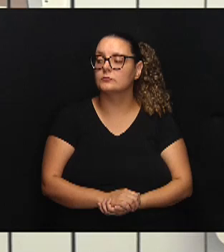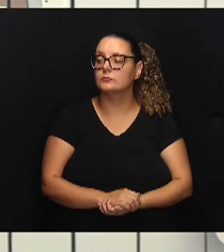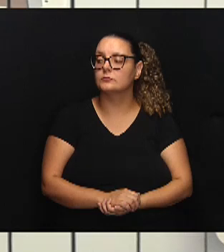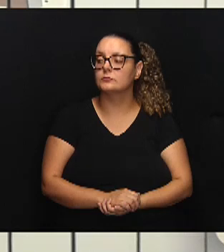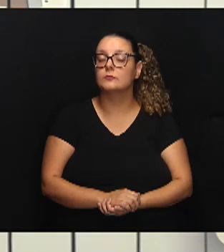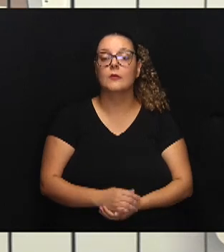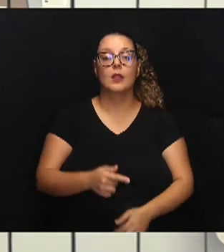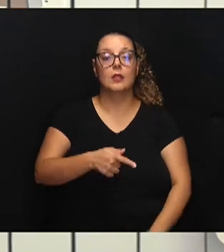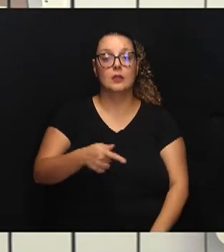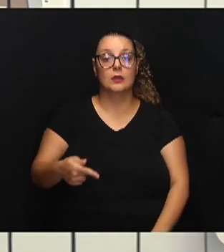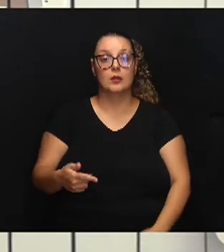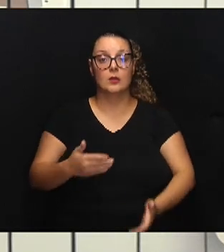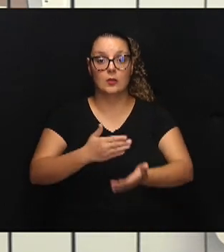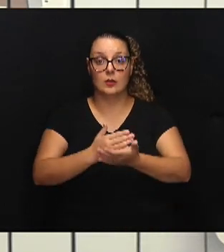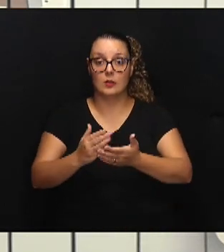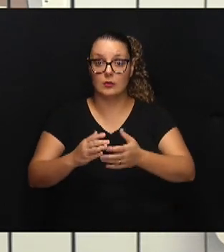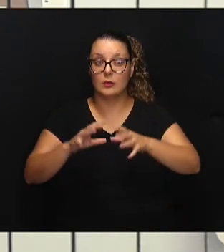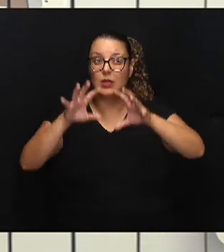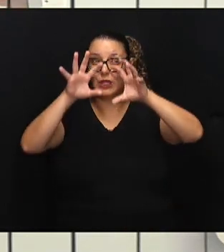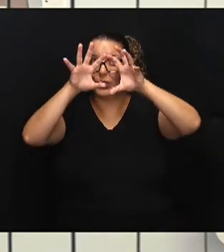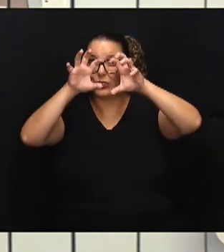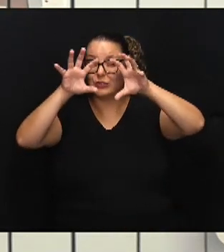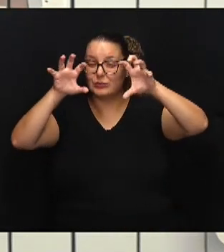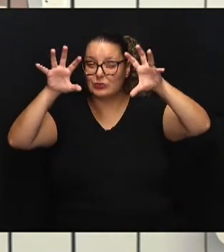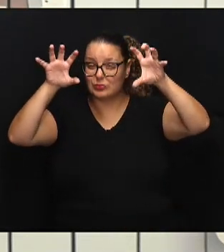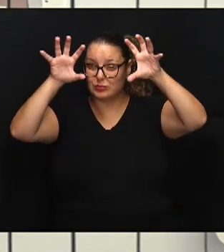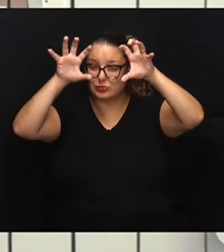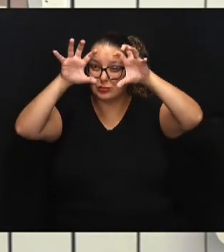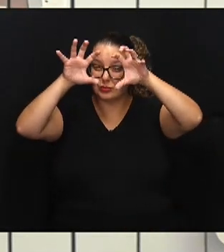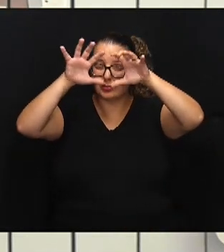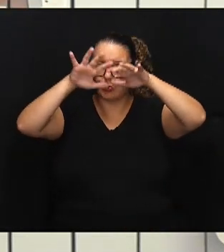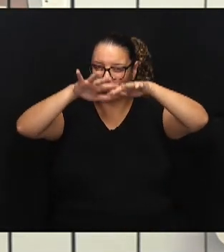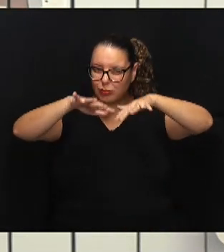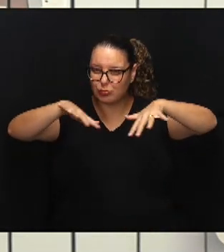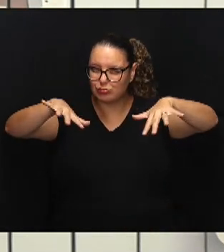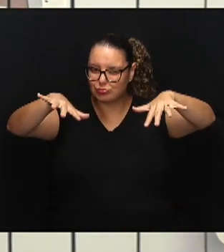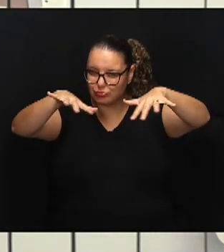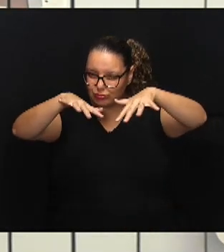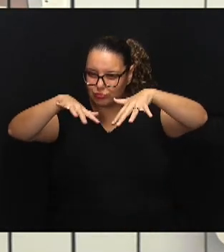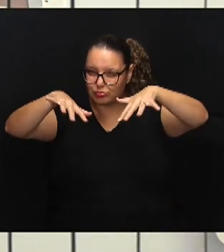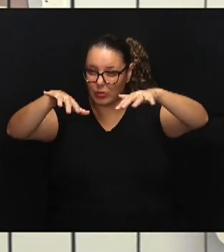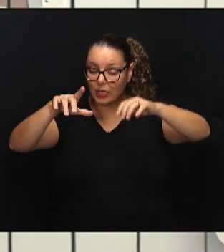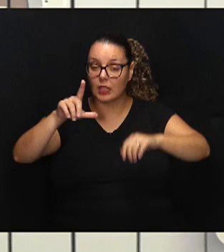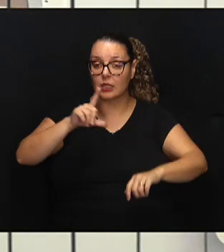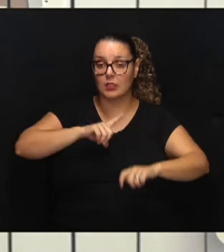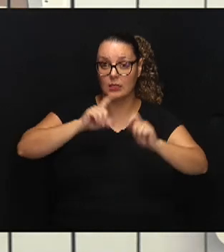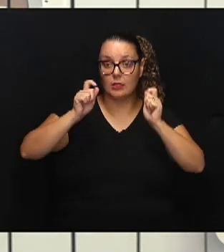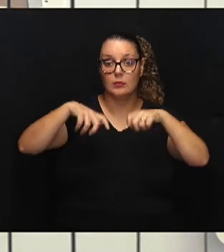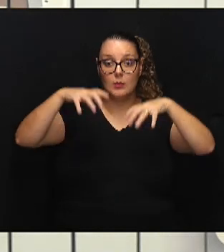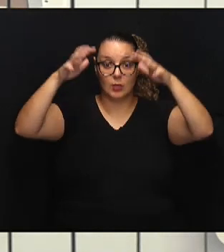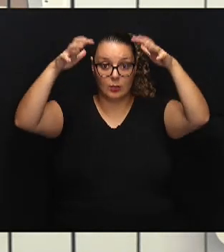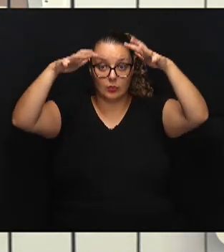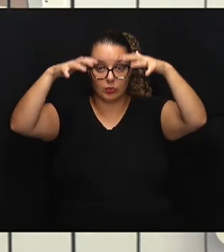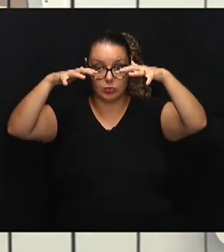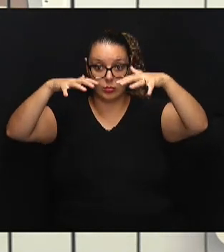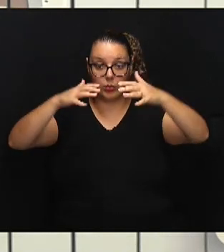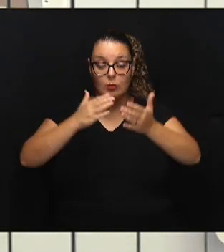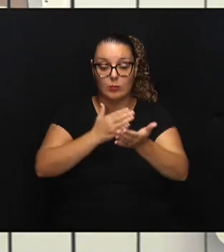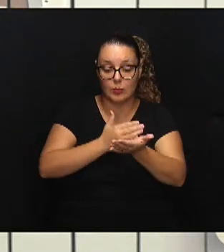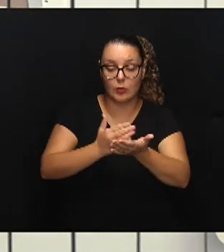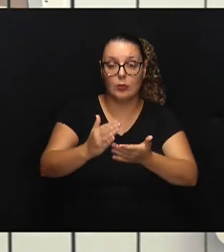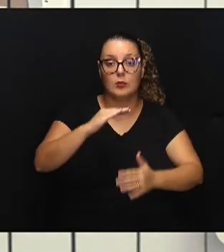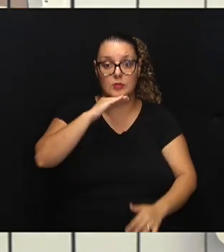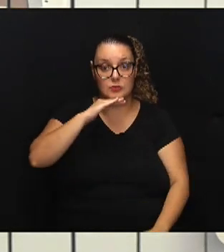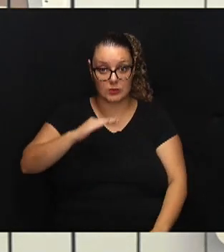Semana começou com o tempo fechado, né? Muita nebulosidade. Existe ainda a possibilidade de chuva agora para o início da